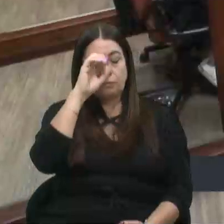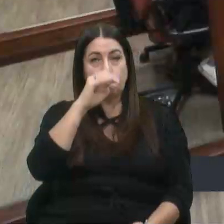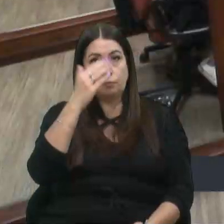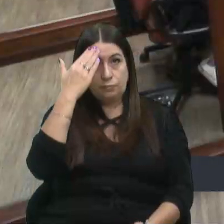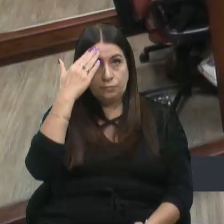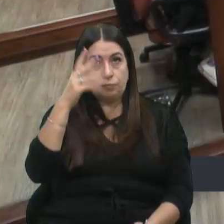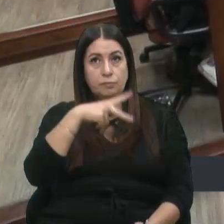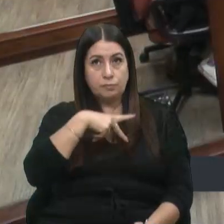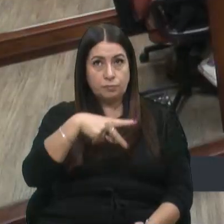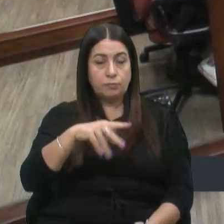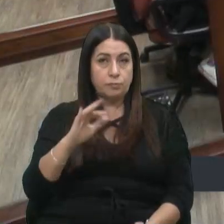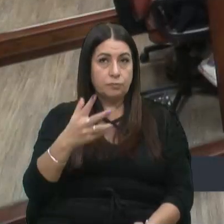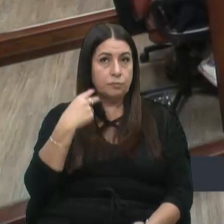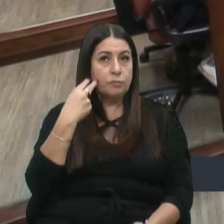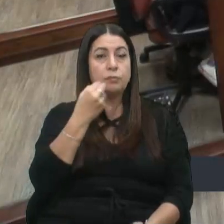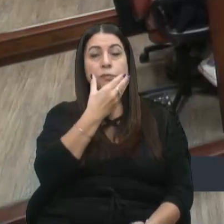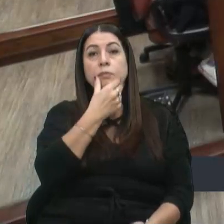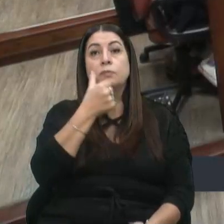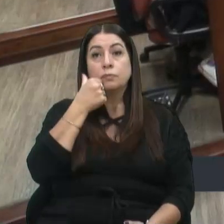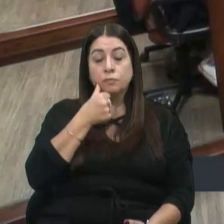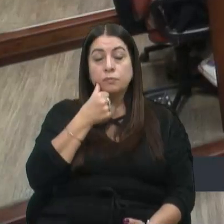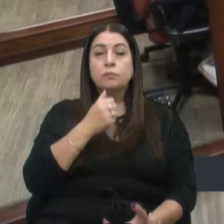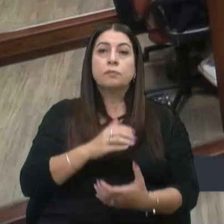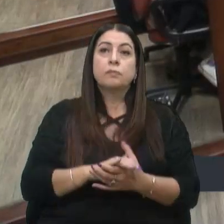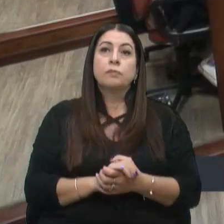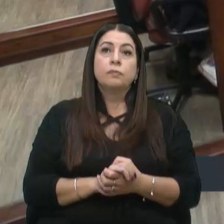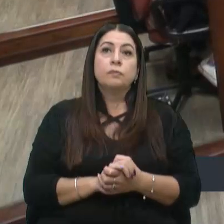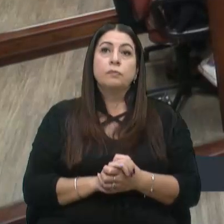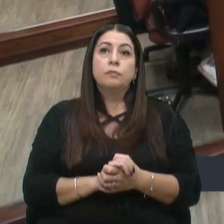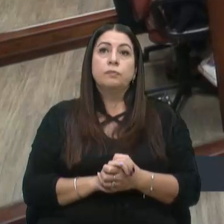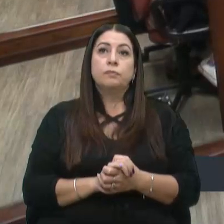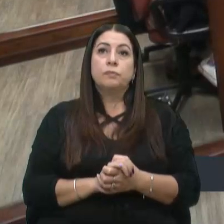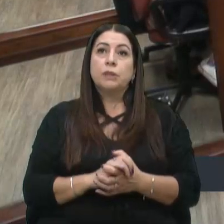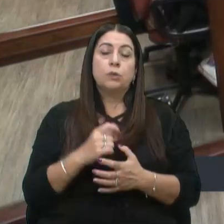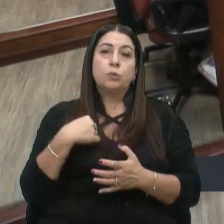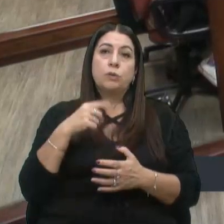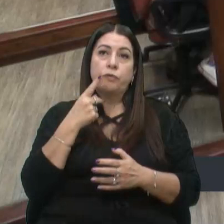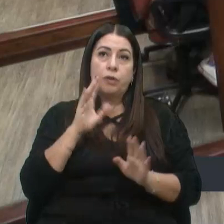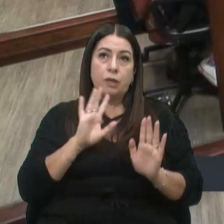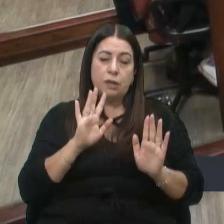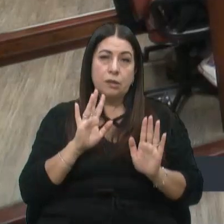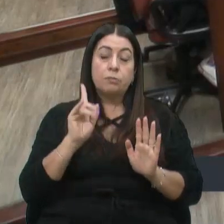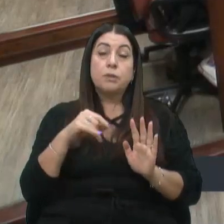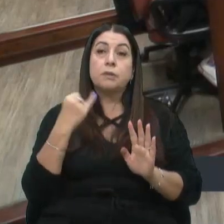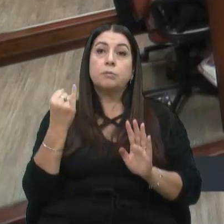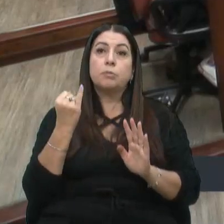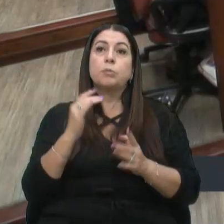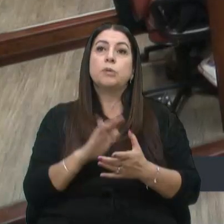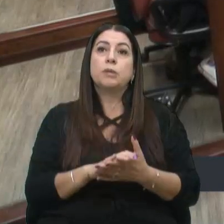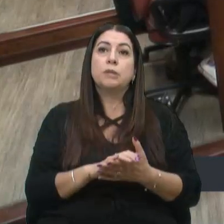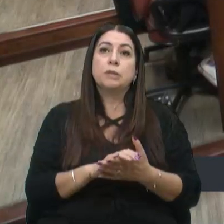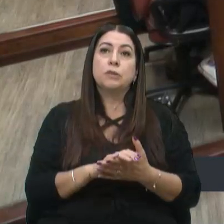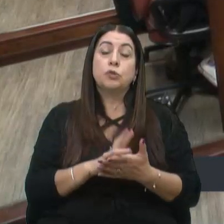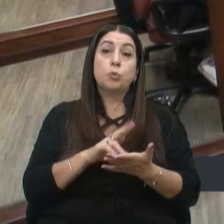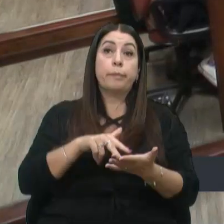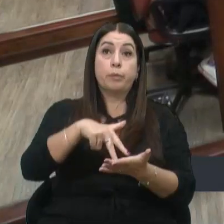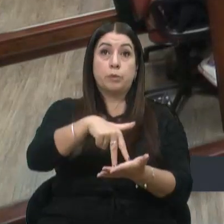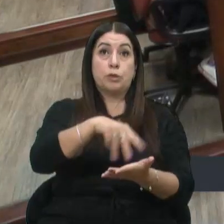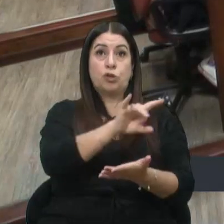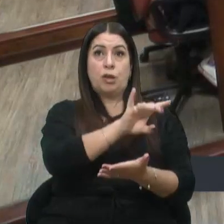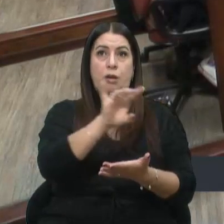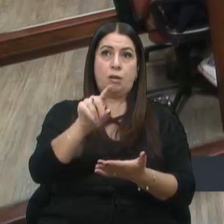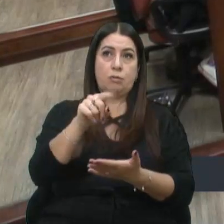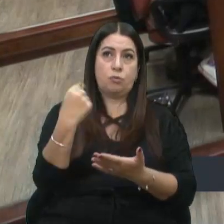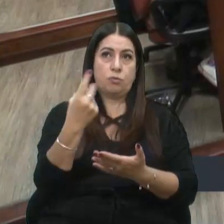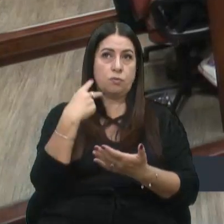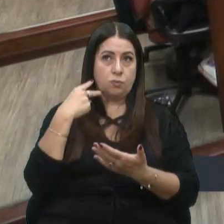obrigado senhor presidente senhoras e senhores vereadores eu não iria me manifestar mas é importante o posicionamento de cada um